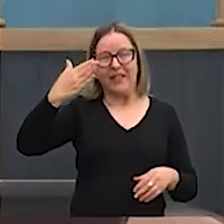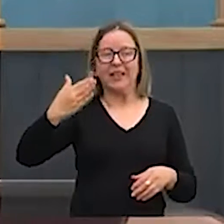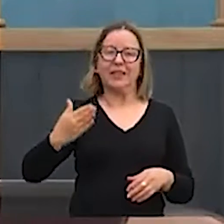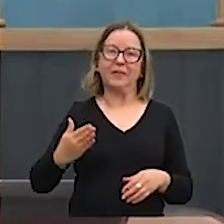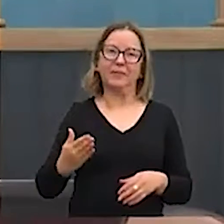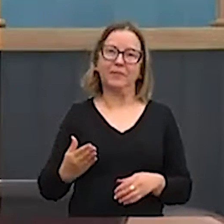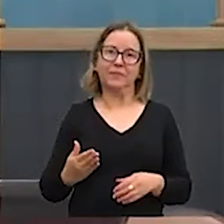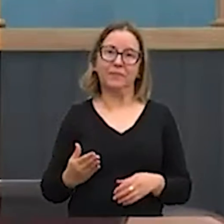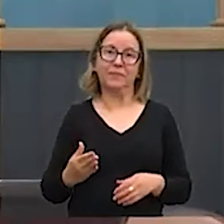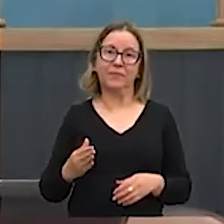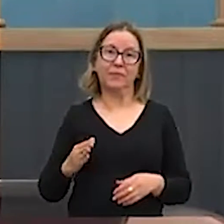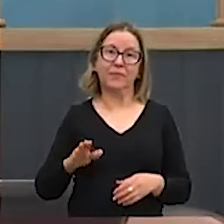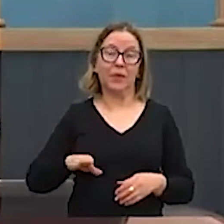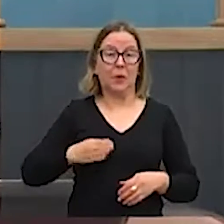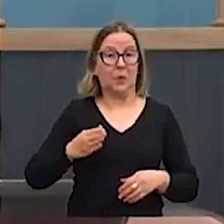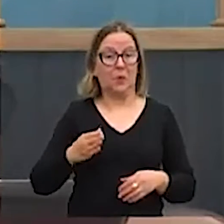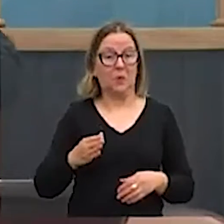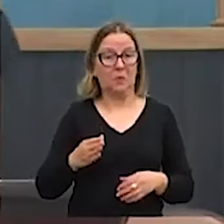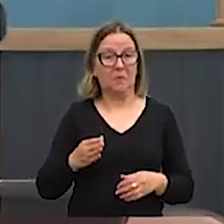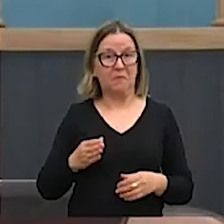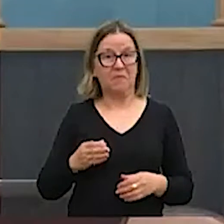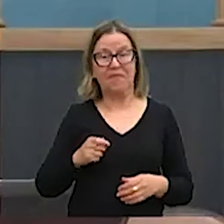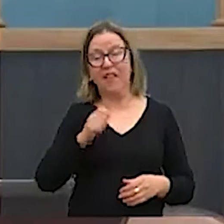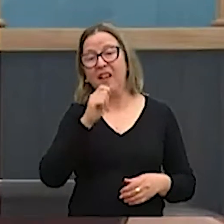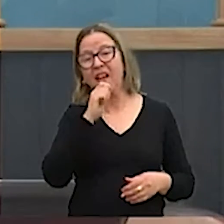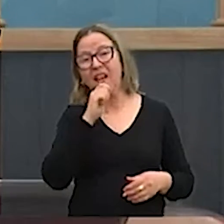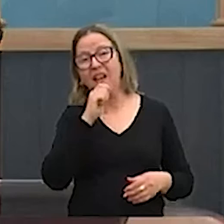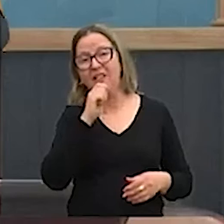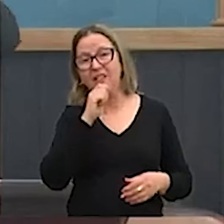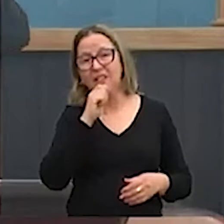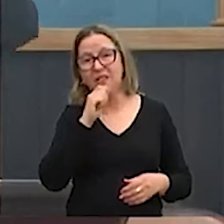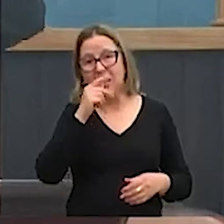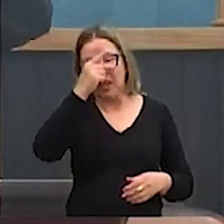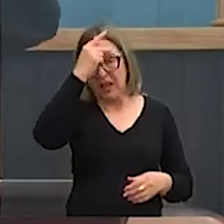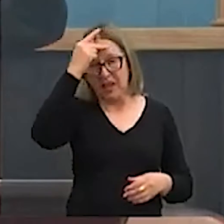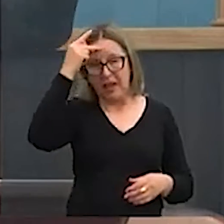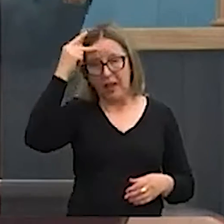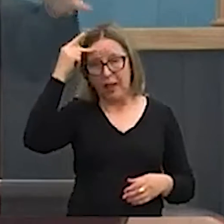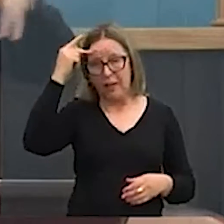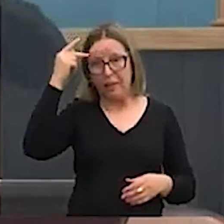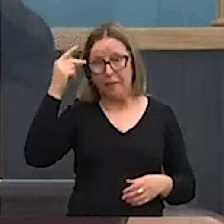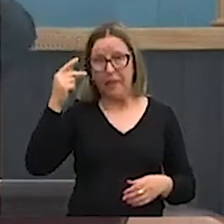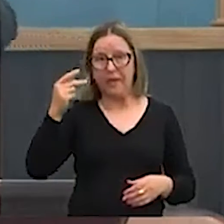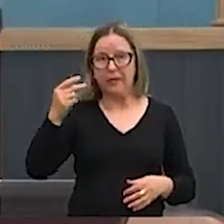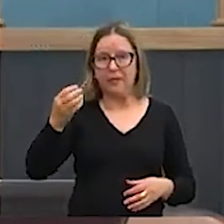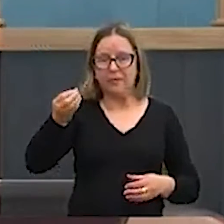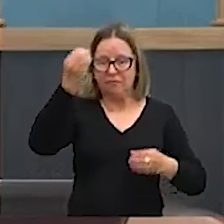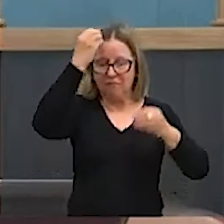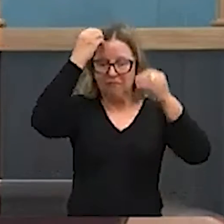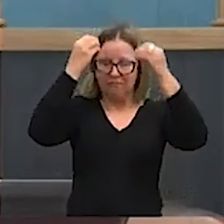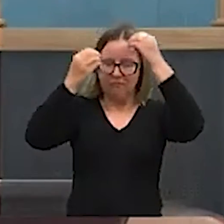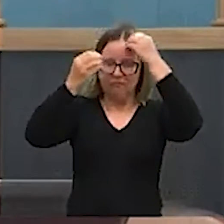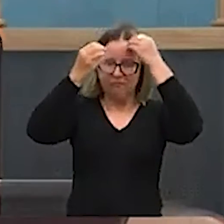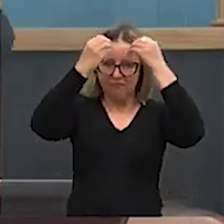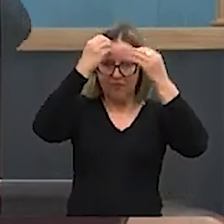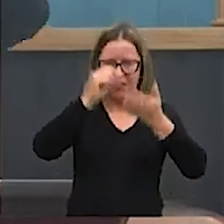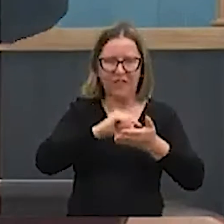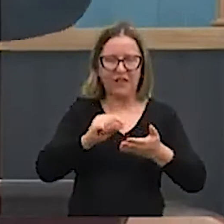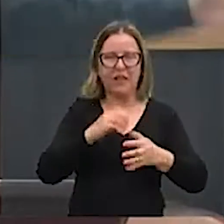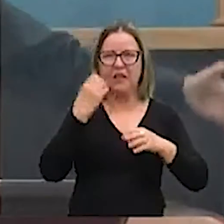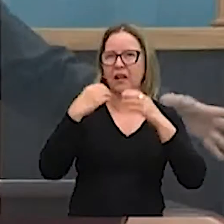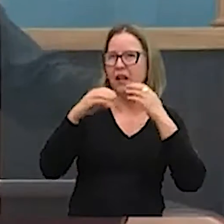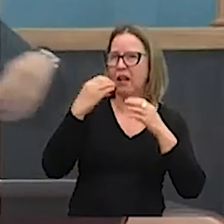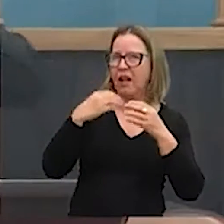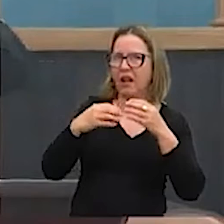é bobagem. Fica na igreja aprendendo, sabe Bíblia de cor, sabe versículo de cor, canta hino